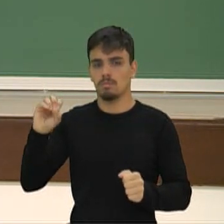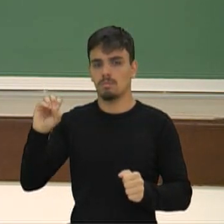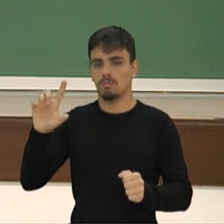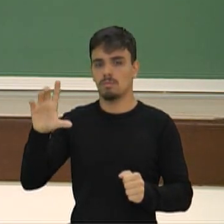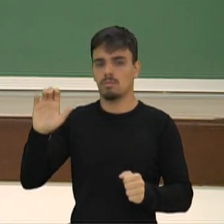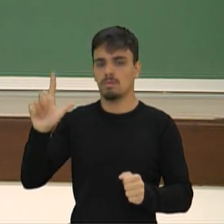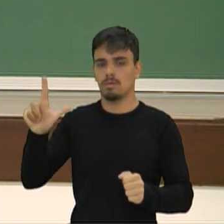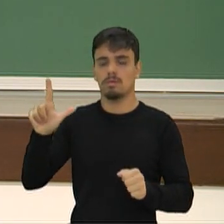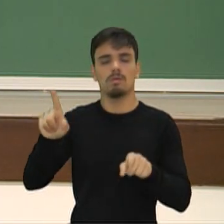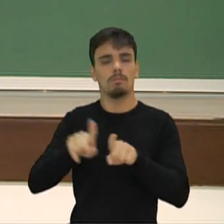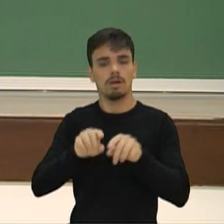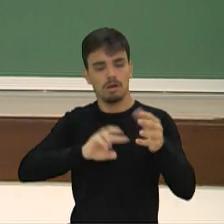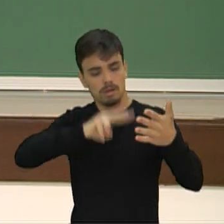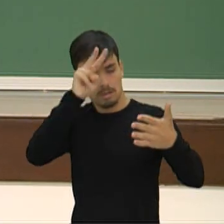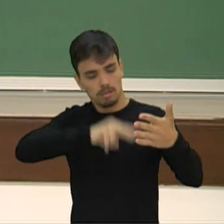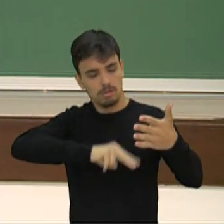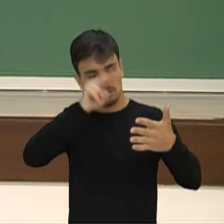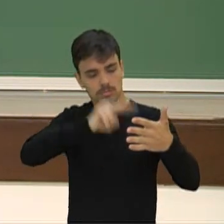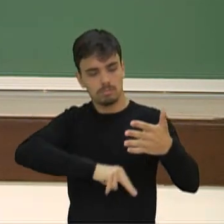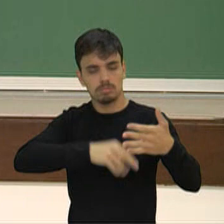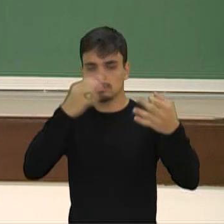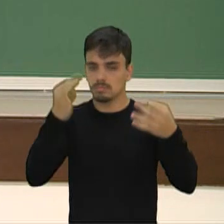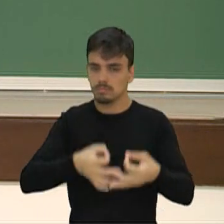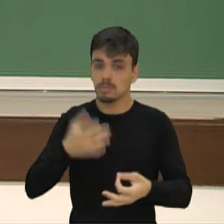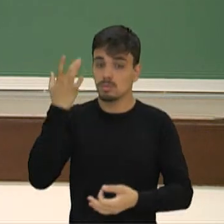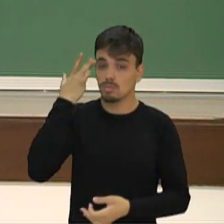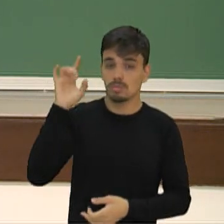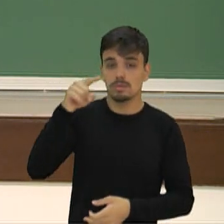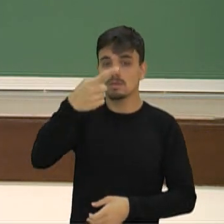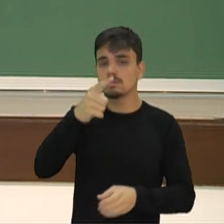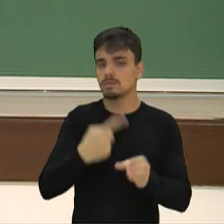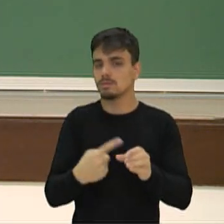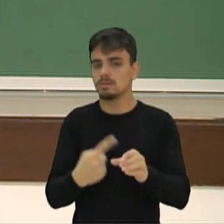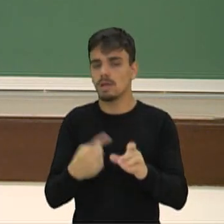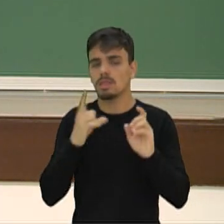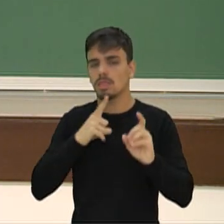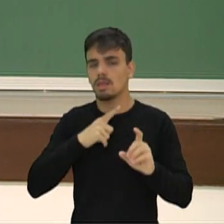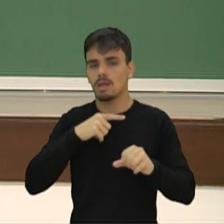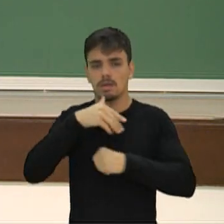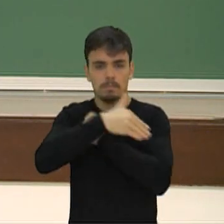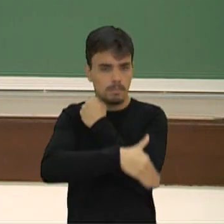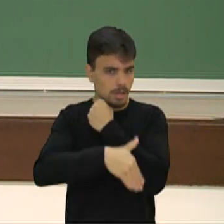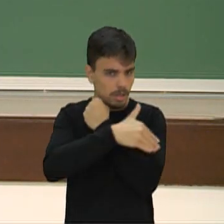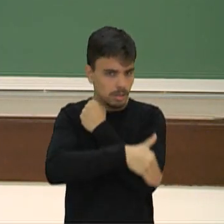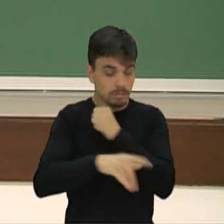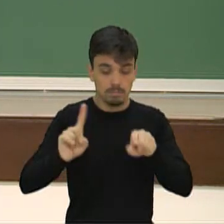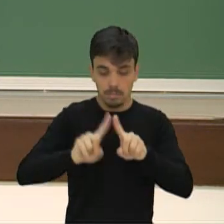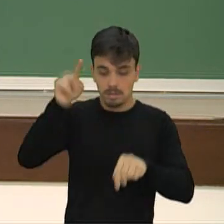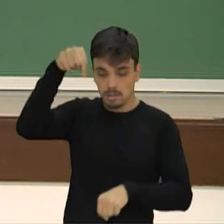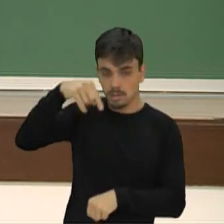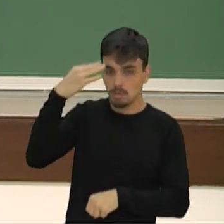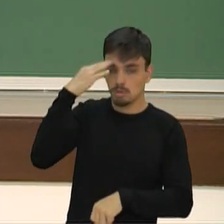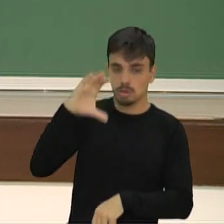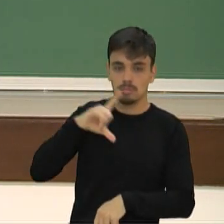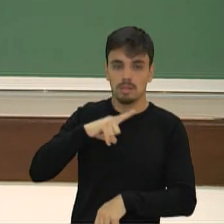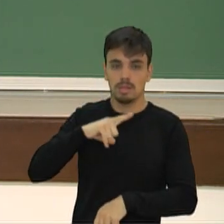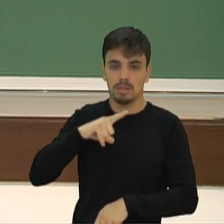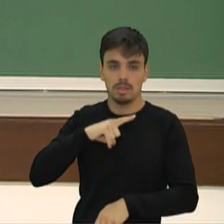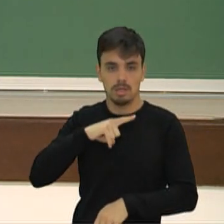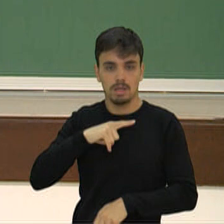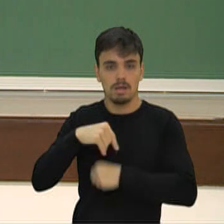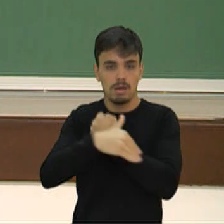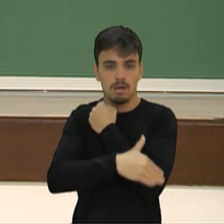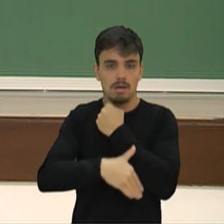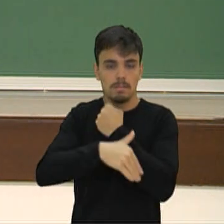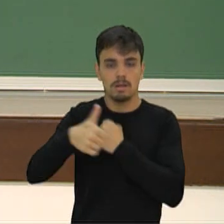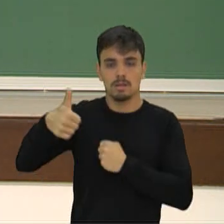certo? Não sei na cidade de vocês se tem praças públicas onde acontece isso, mas em Curitiba é muito tradicional, ali na 15 de novembro,